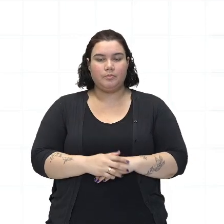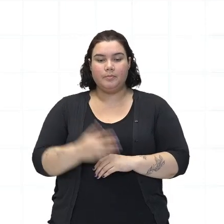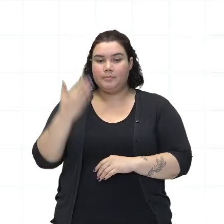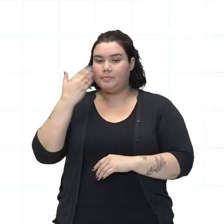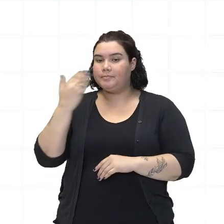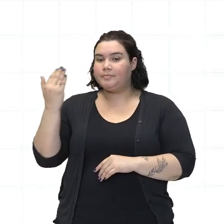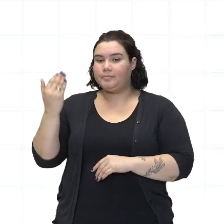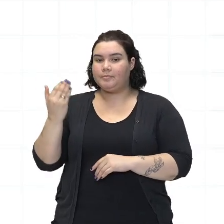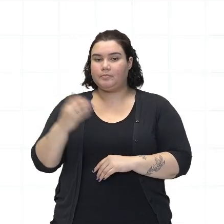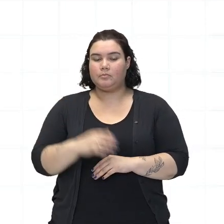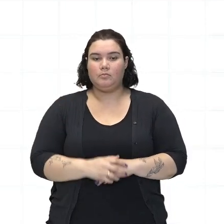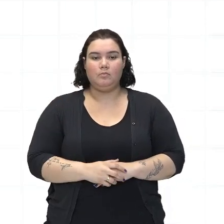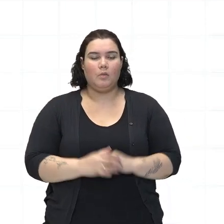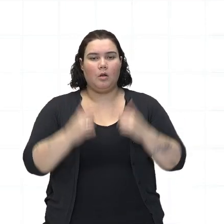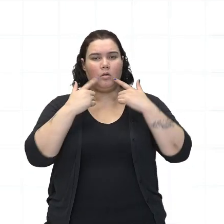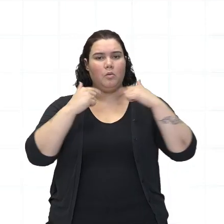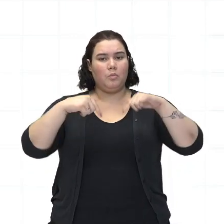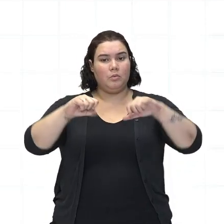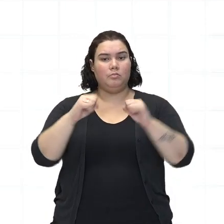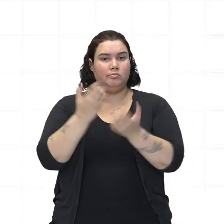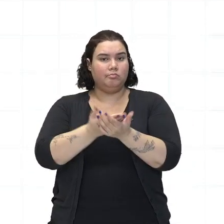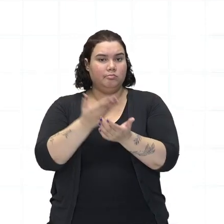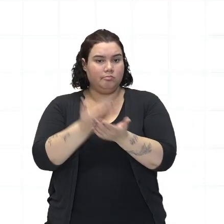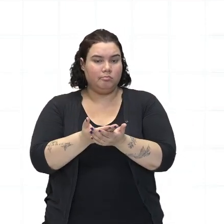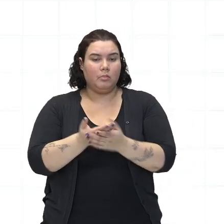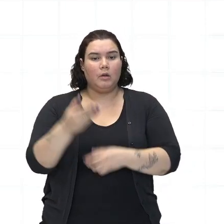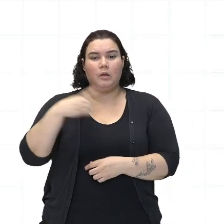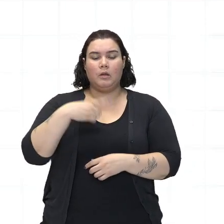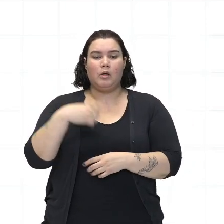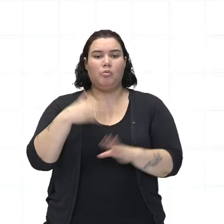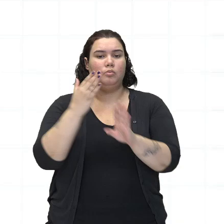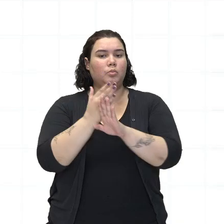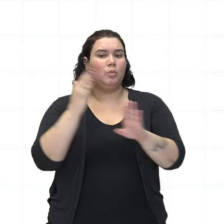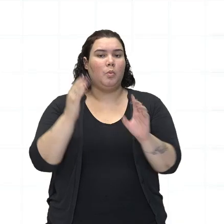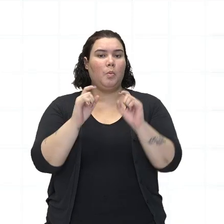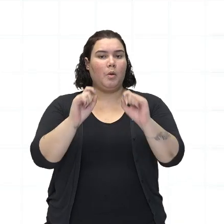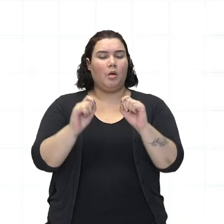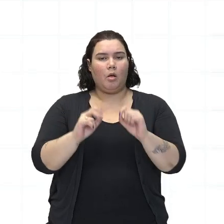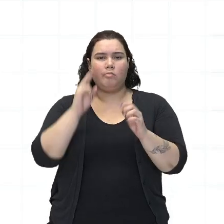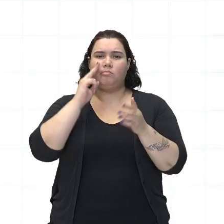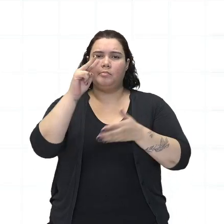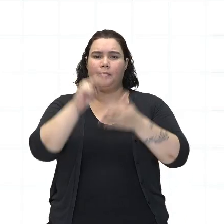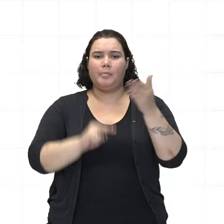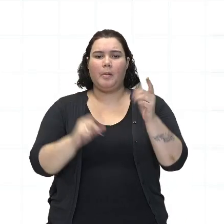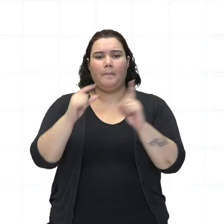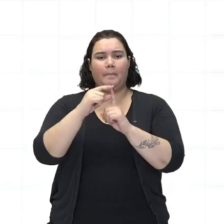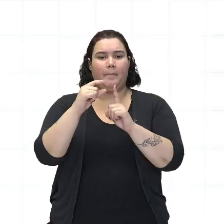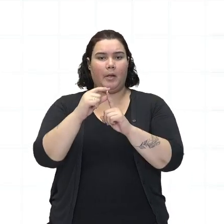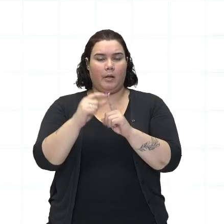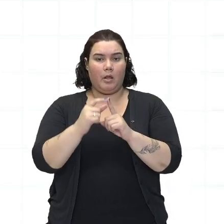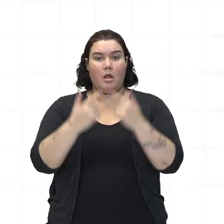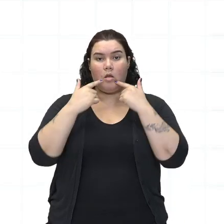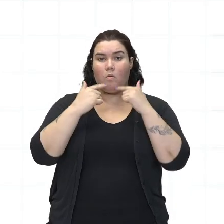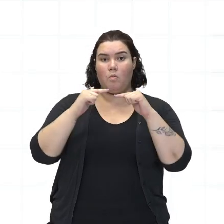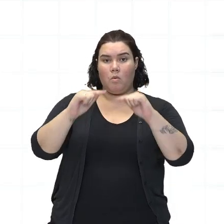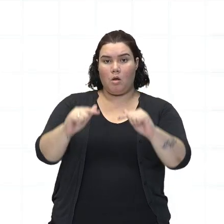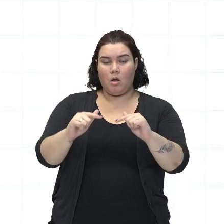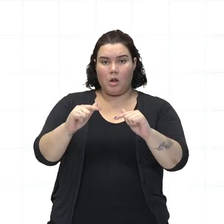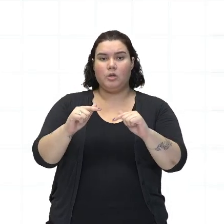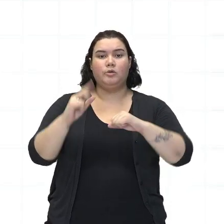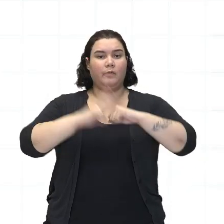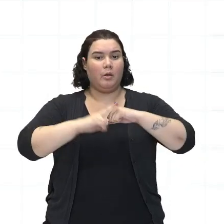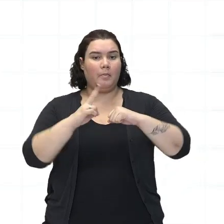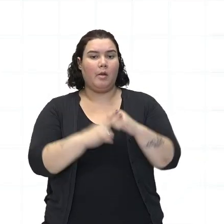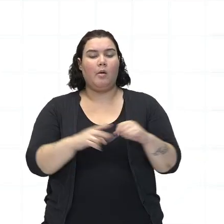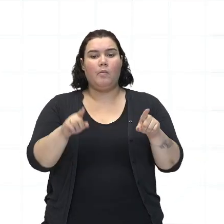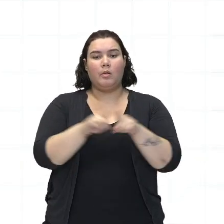seguinte: nos estudos linguísticos, encontramos frequentemente os termos linguagem verbal e